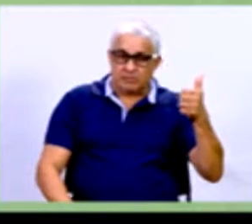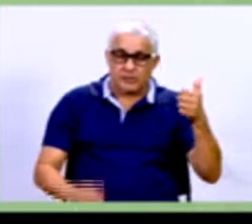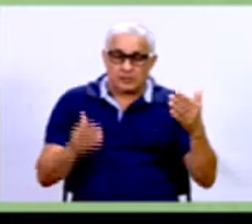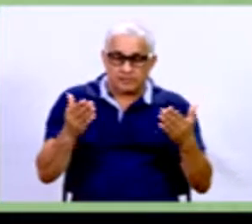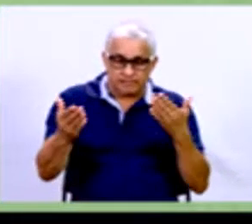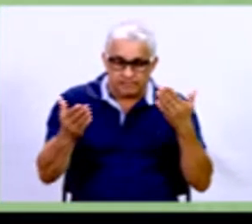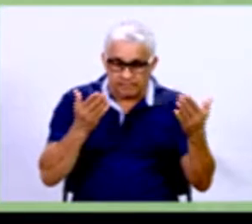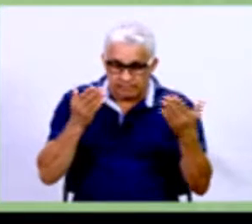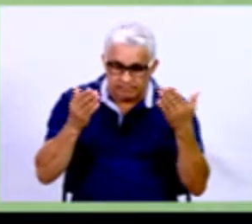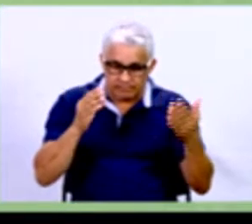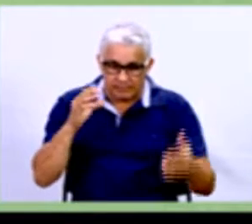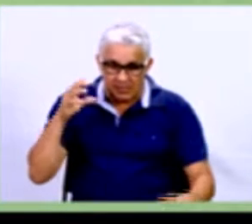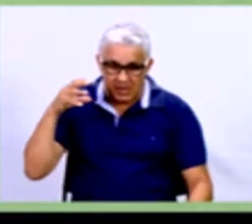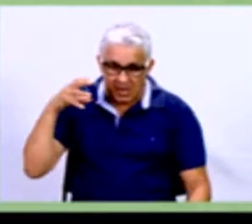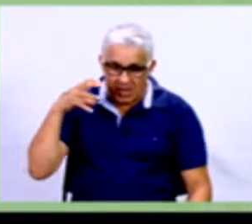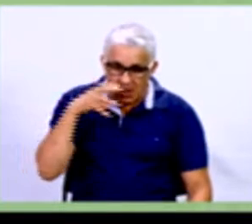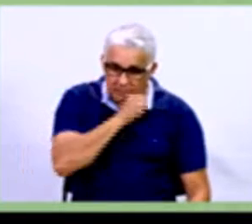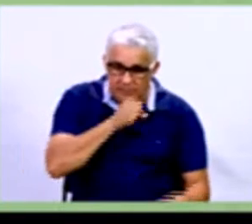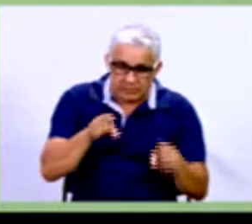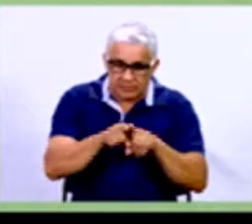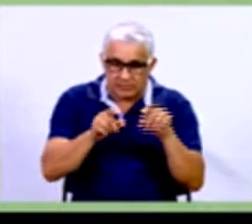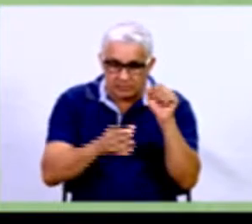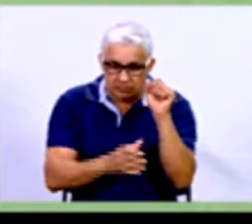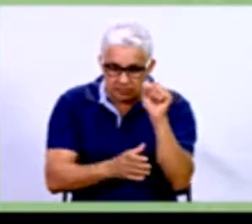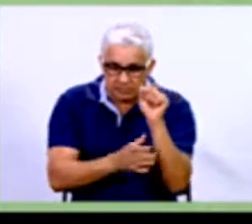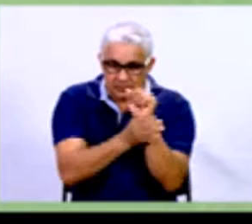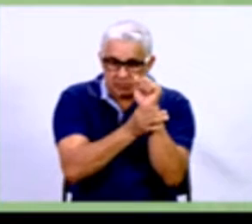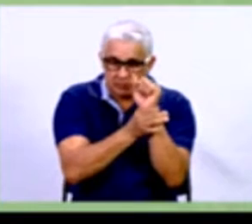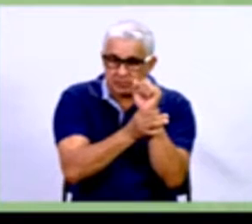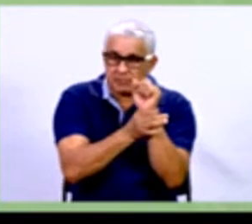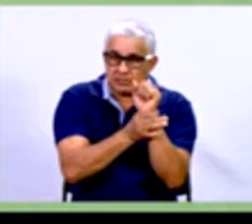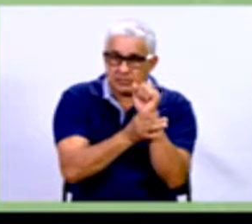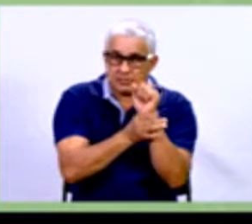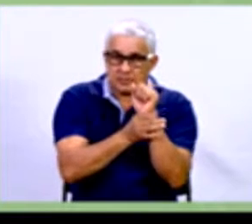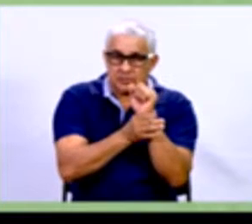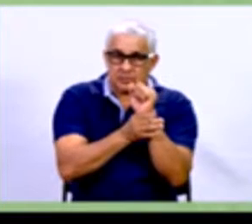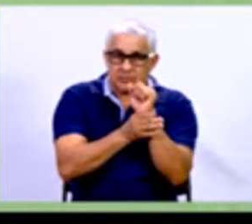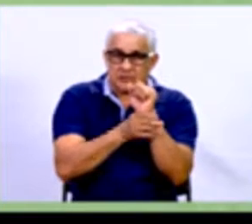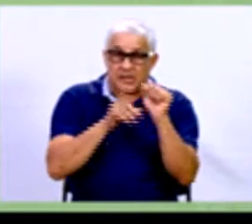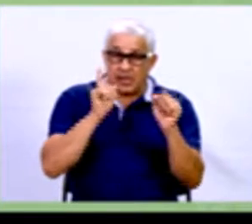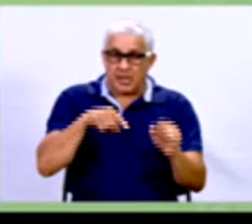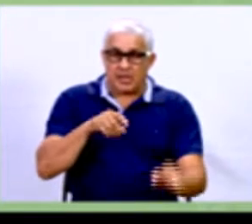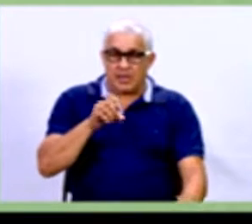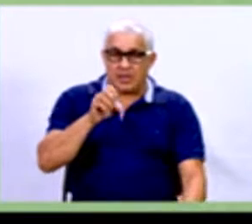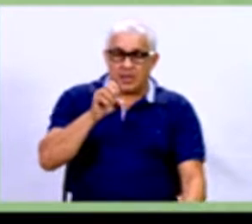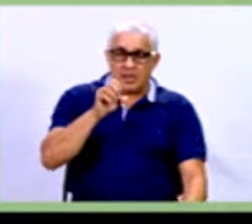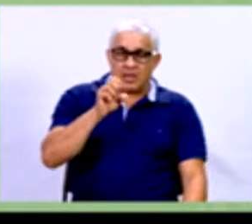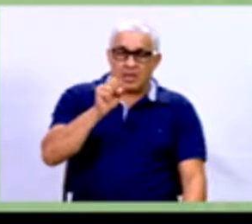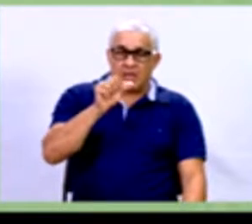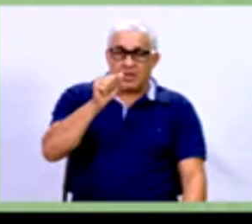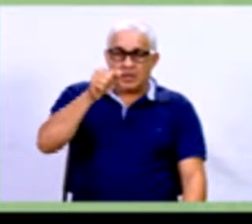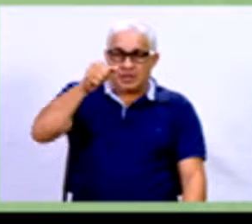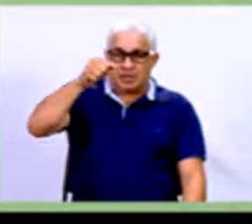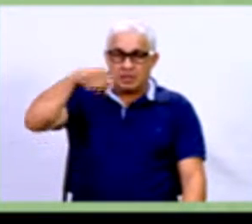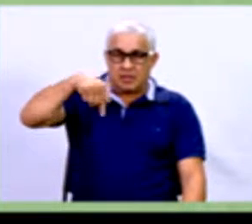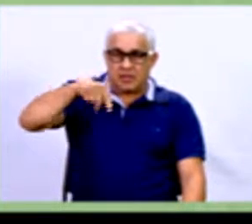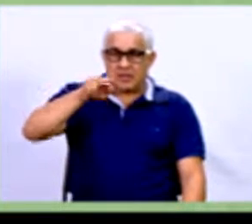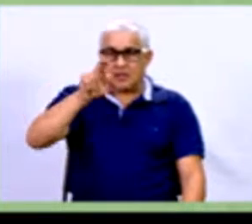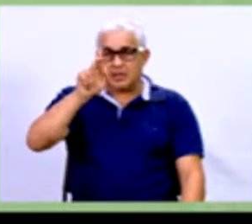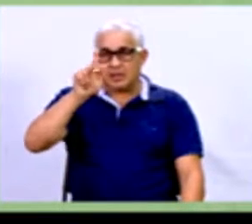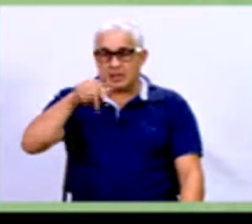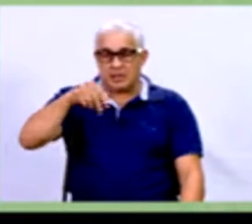com rapidez e segurança. Isso aqui é uma coisa chamada sangue frio, né, que você tem que ter. Você tem que ter